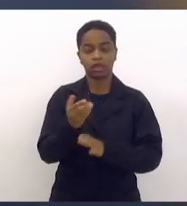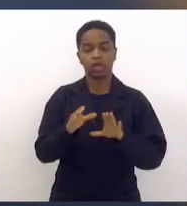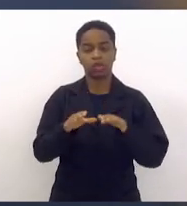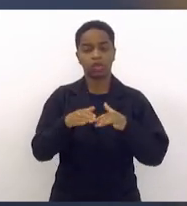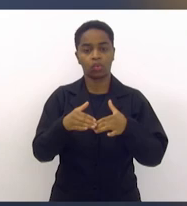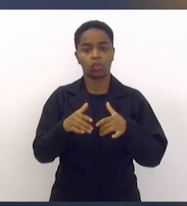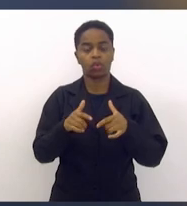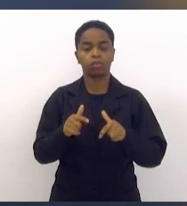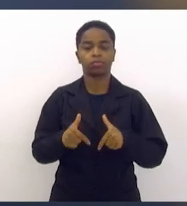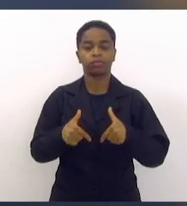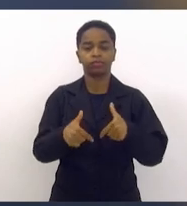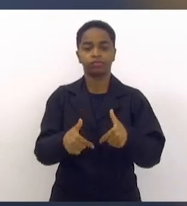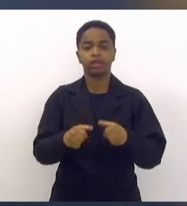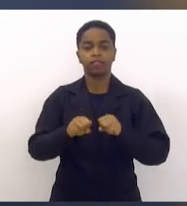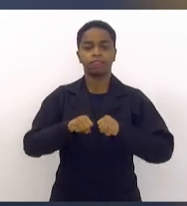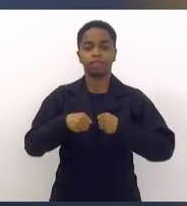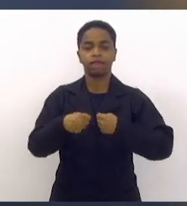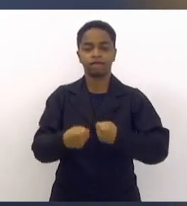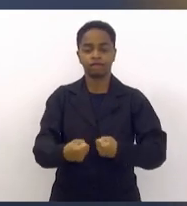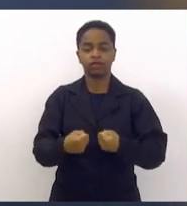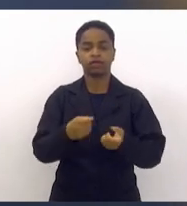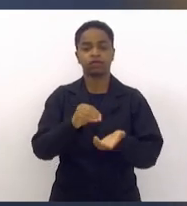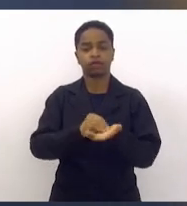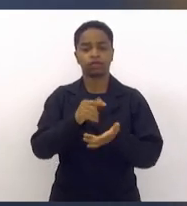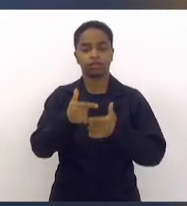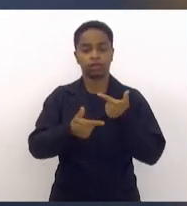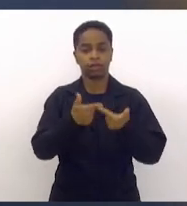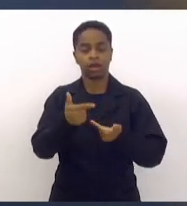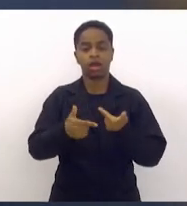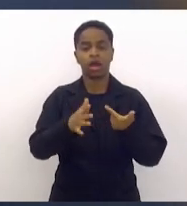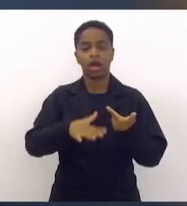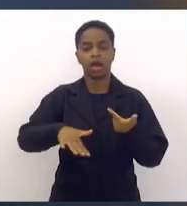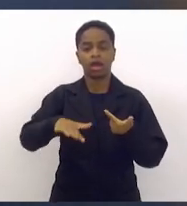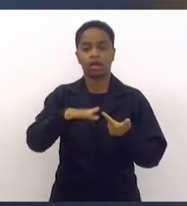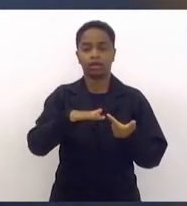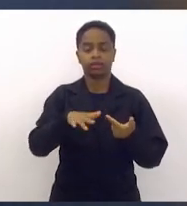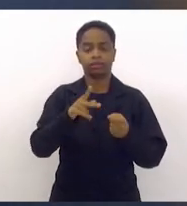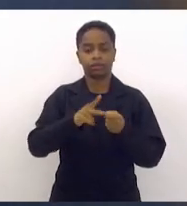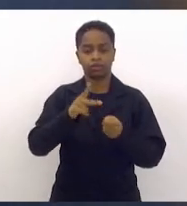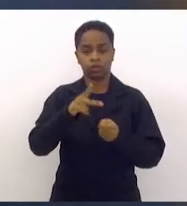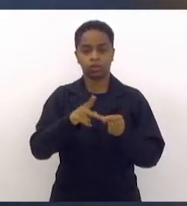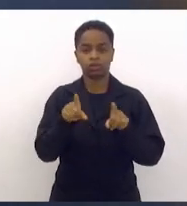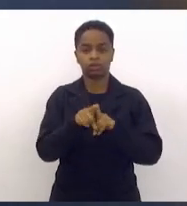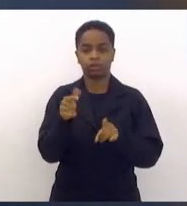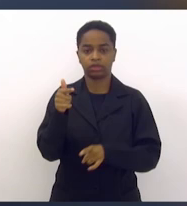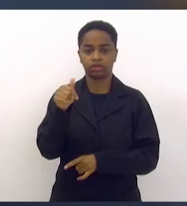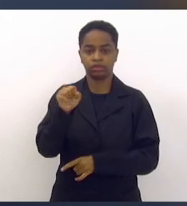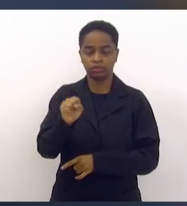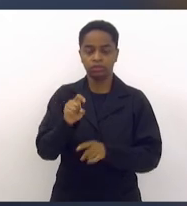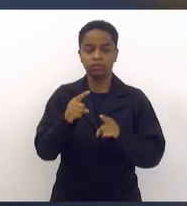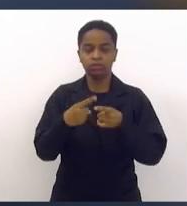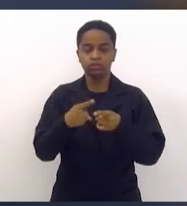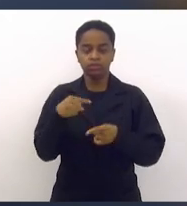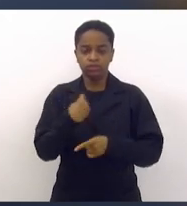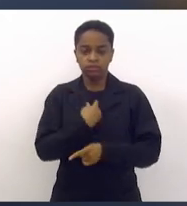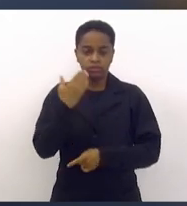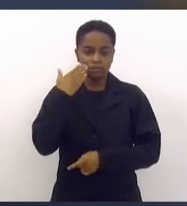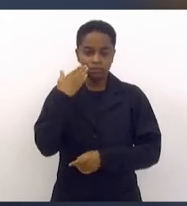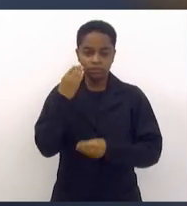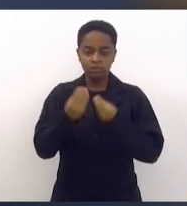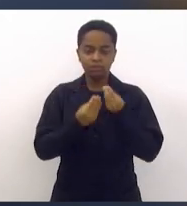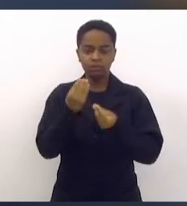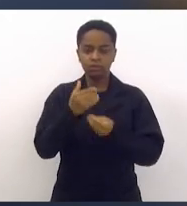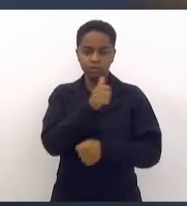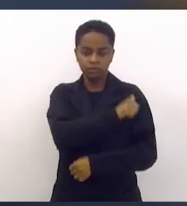em defesa dos empregos na indústria de petróleo e gás nós sabemos da importância do Rio de Janeiro para nossa indústria